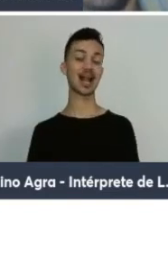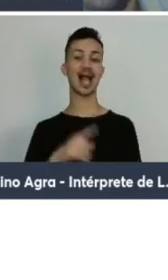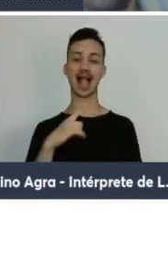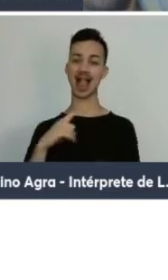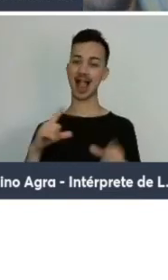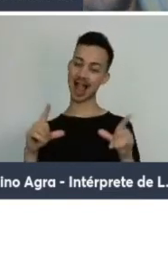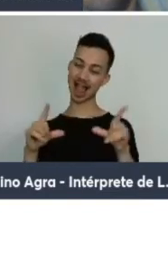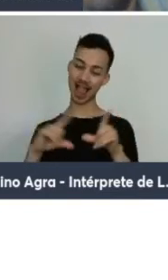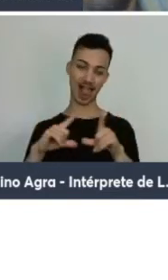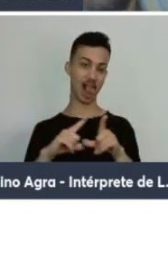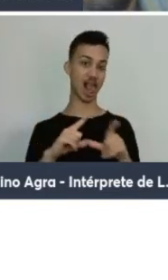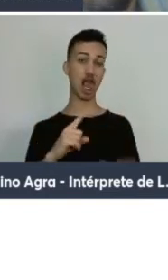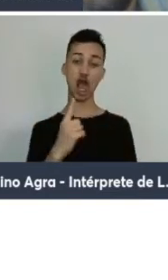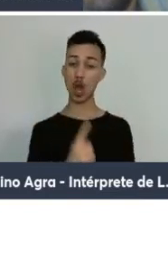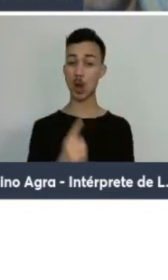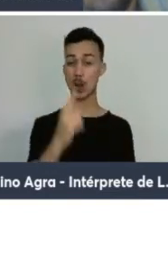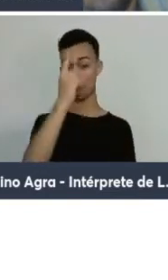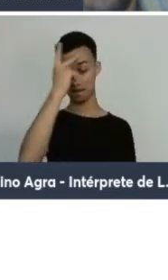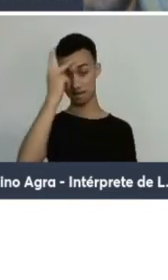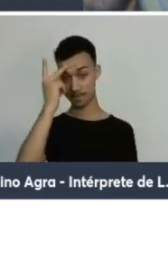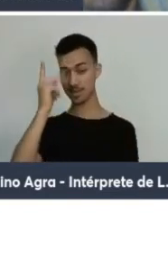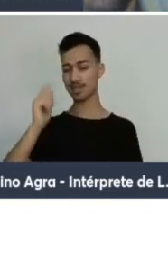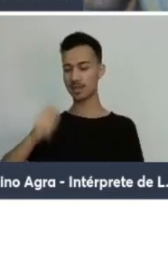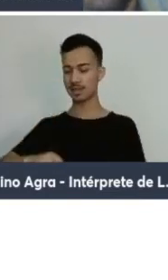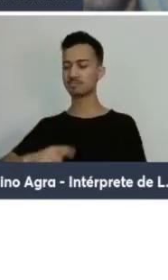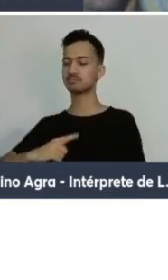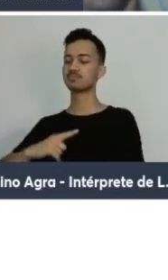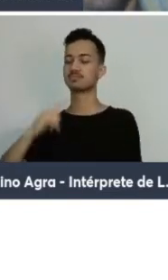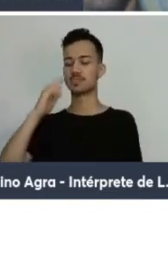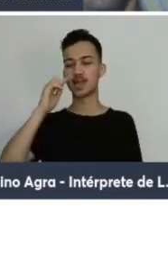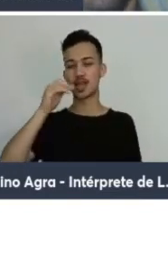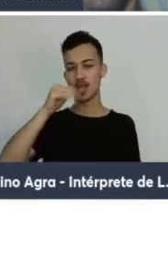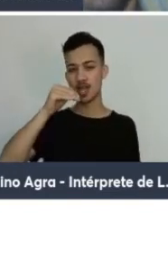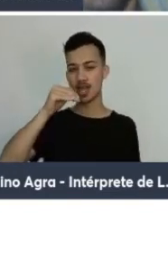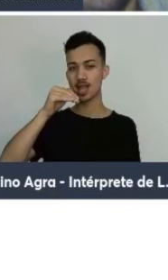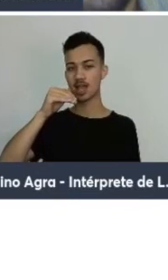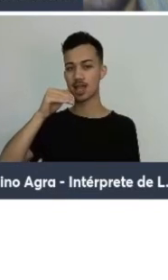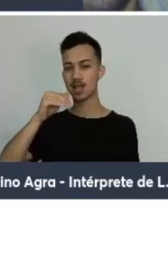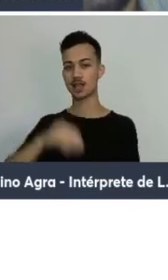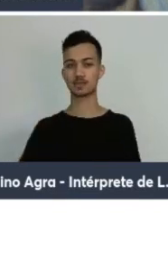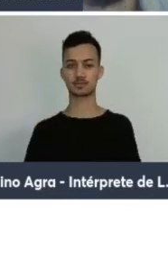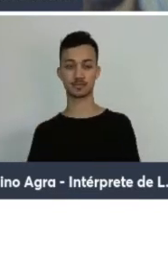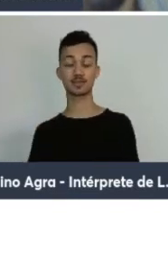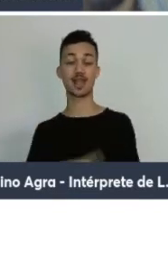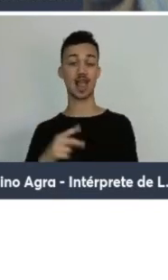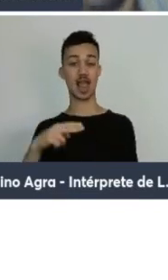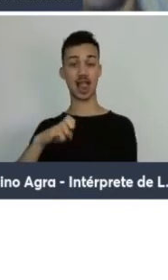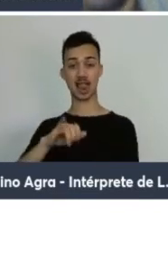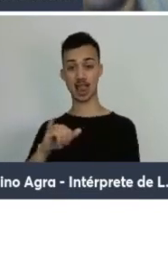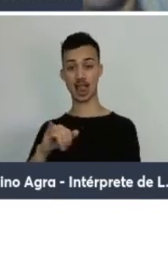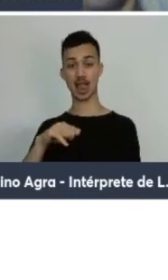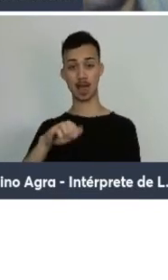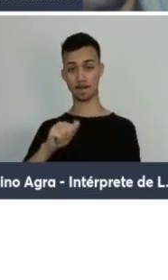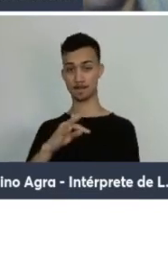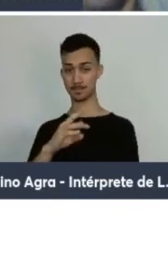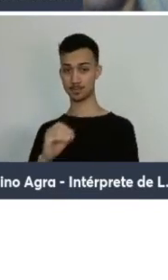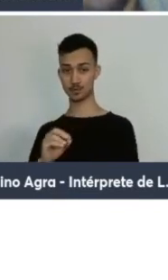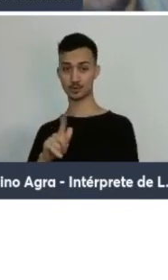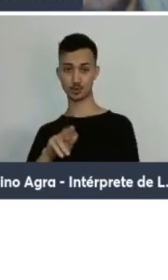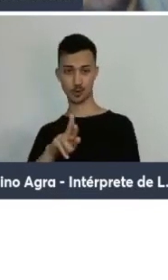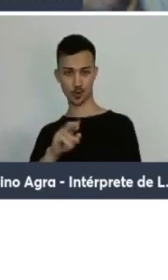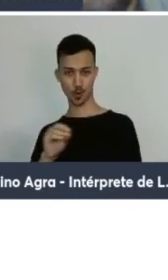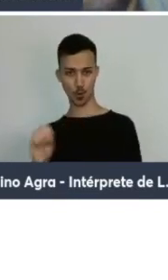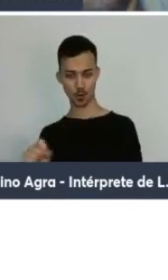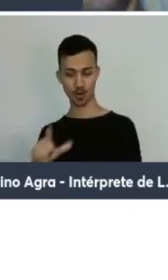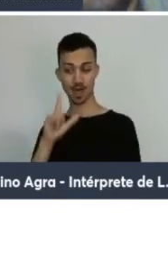dava assim, um ar misterioso, mas que louco também não foi sexual, era o Ney Mato Grosso, sempre se molhados na época. Foi